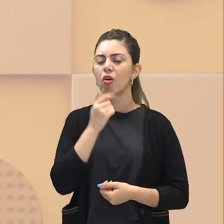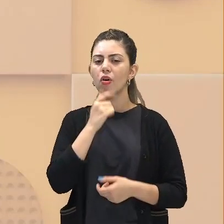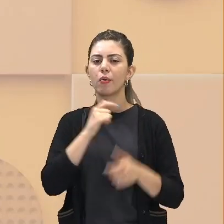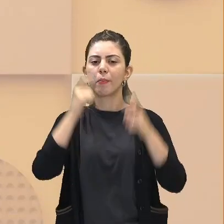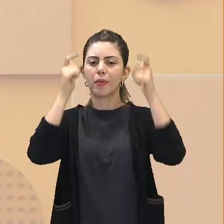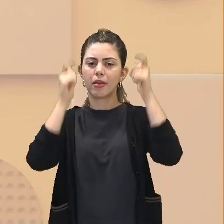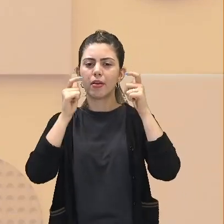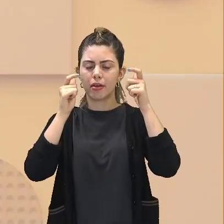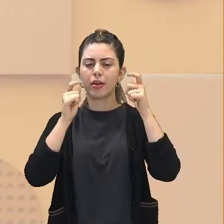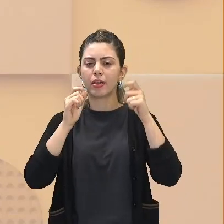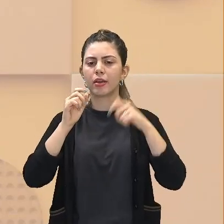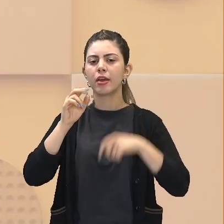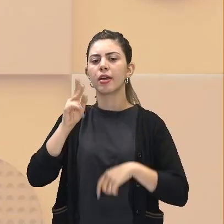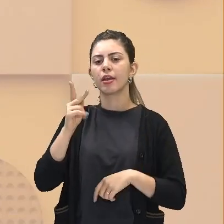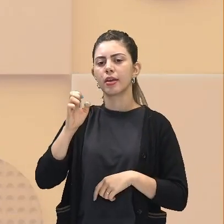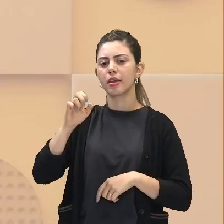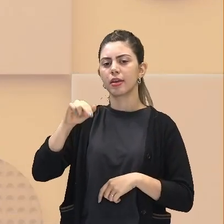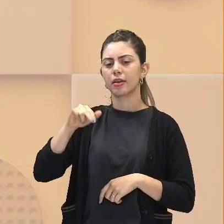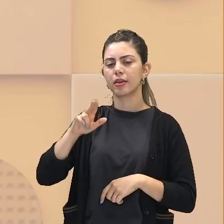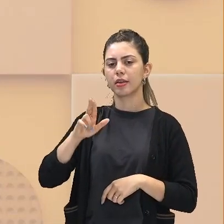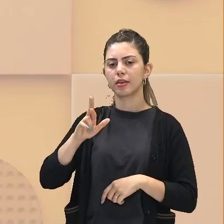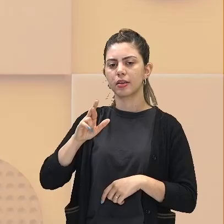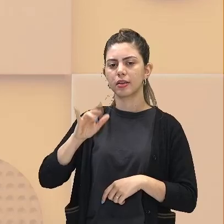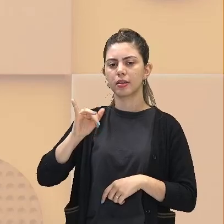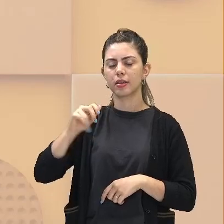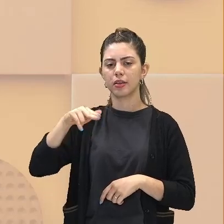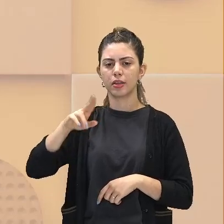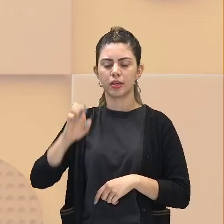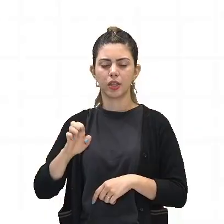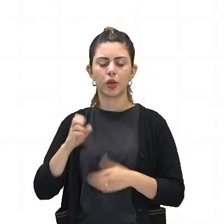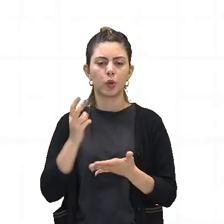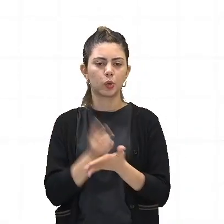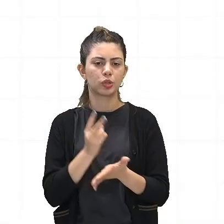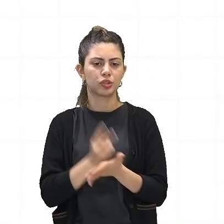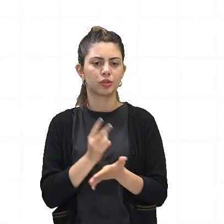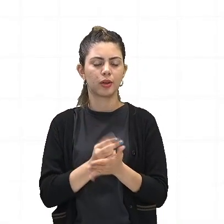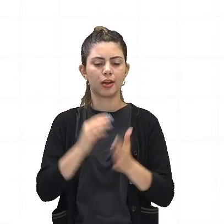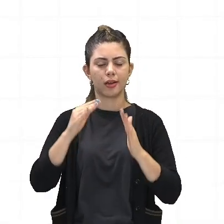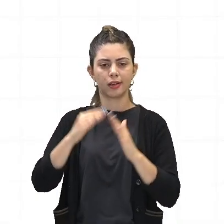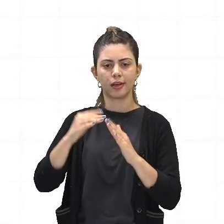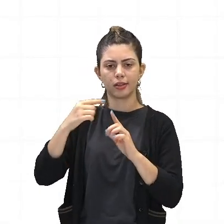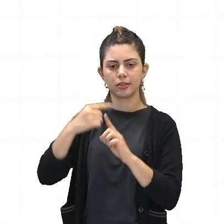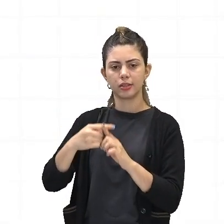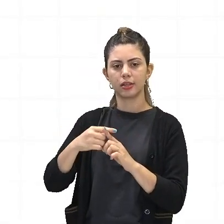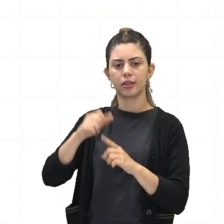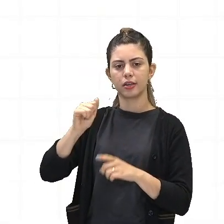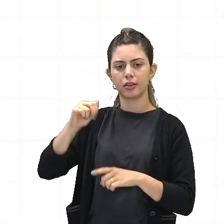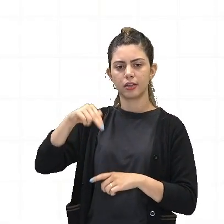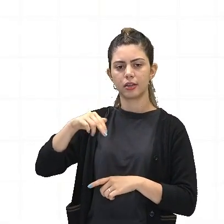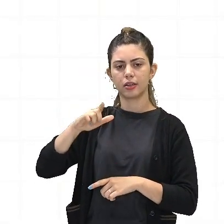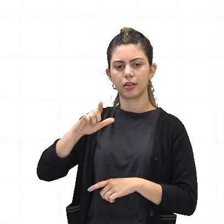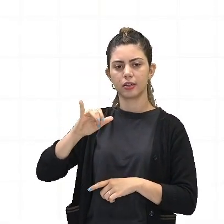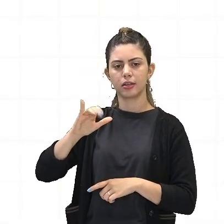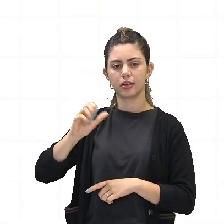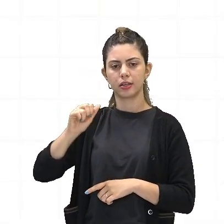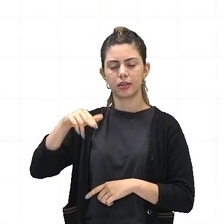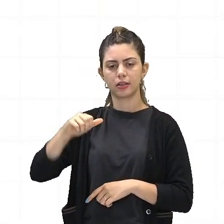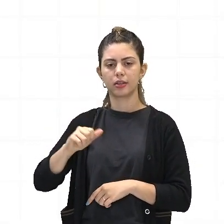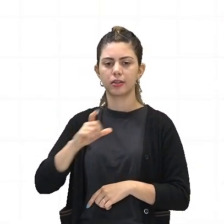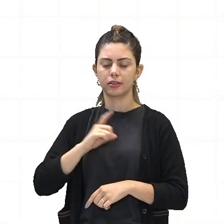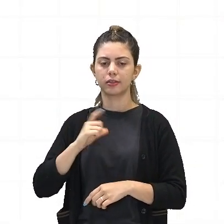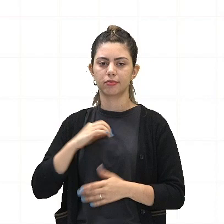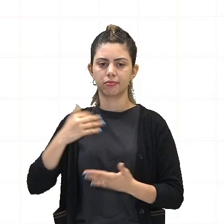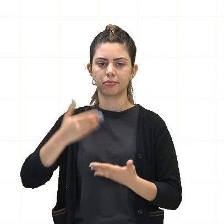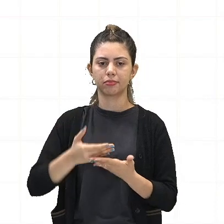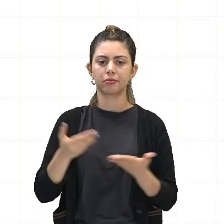uma questão pessoal, uma questão política e econômica. E a Igreja Anglicana